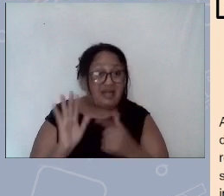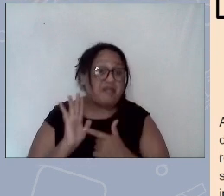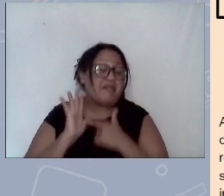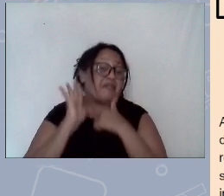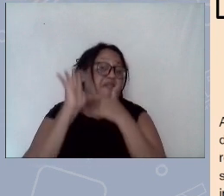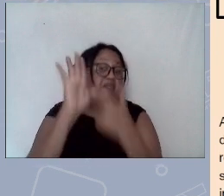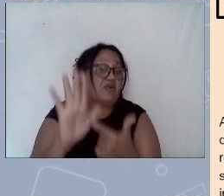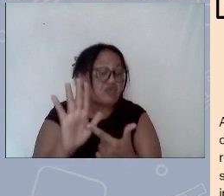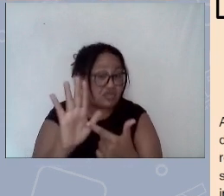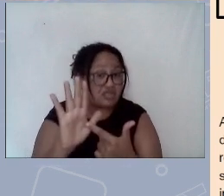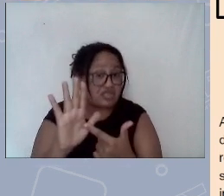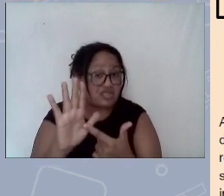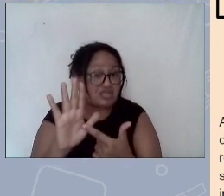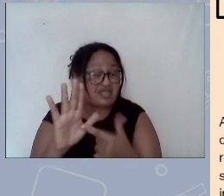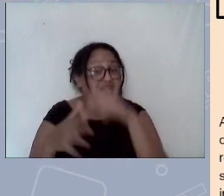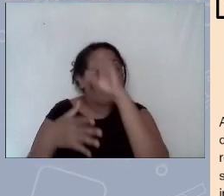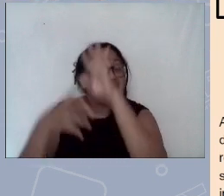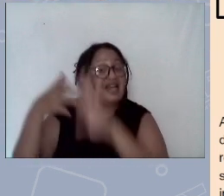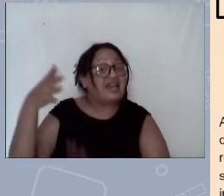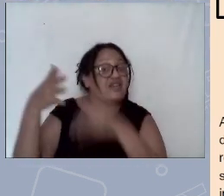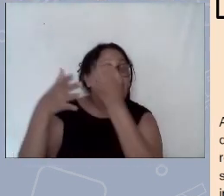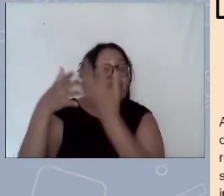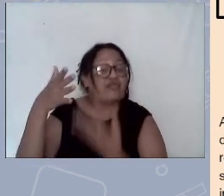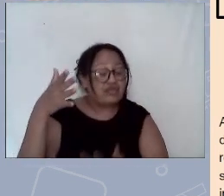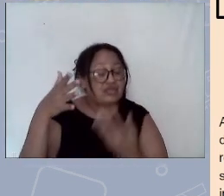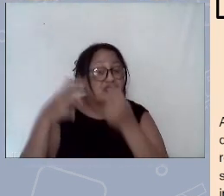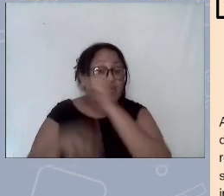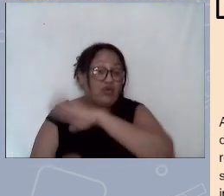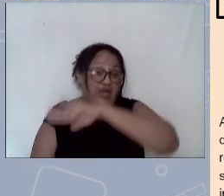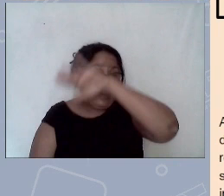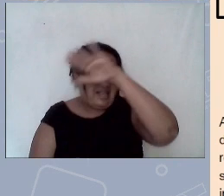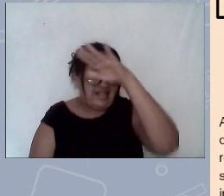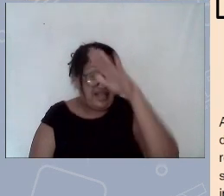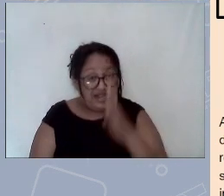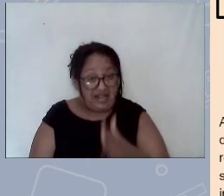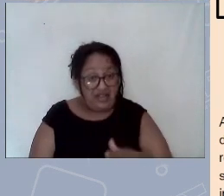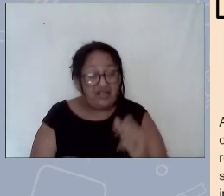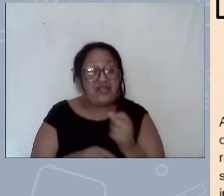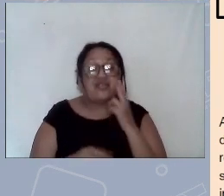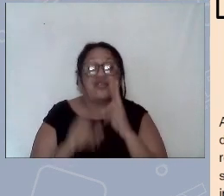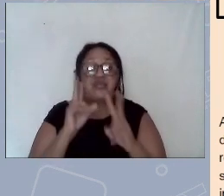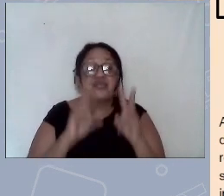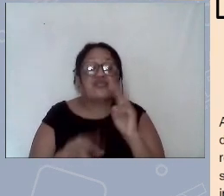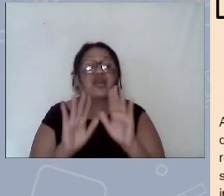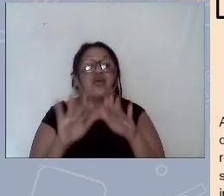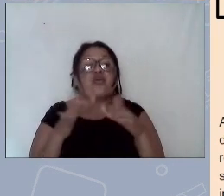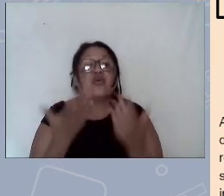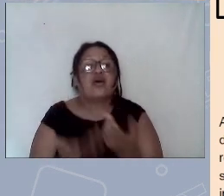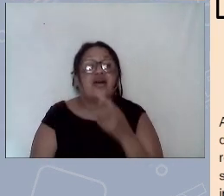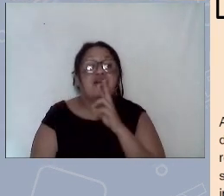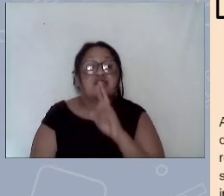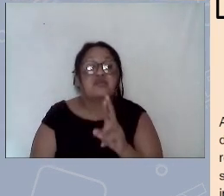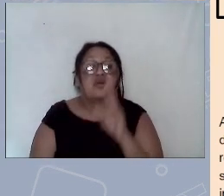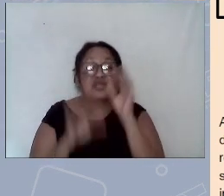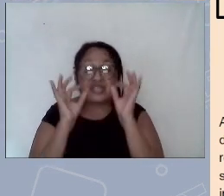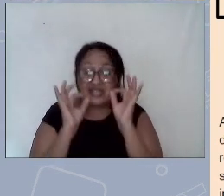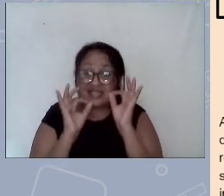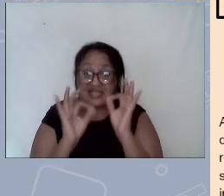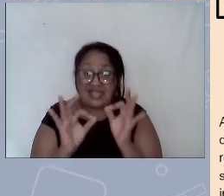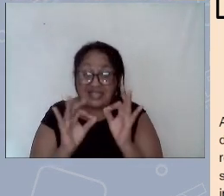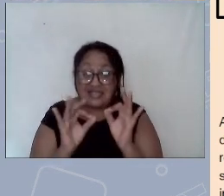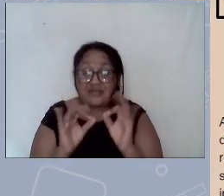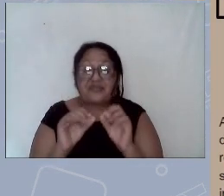gráfico de um relevo vamos ver qual é a resposta correta no slide seguinte